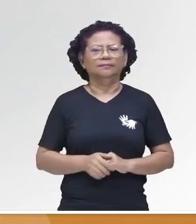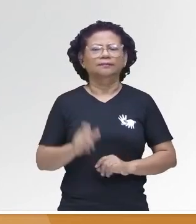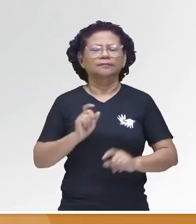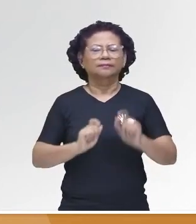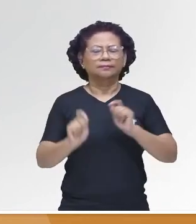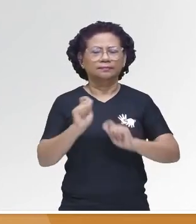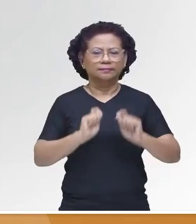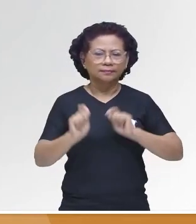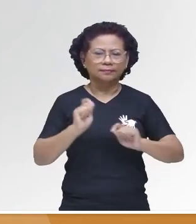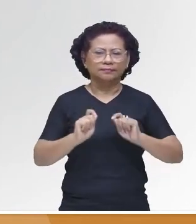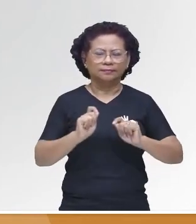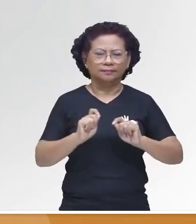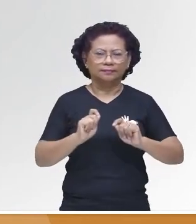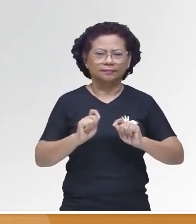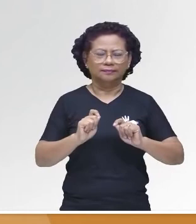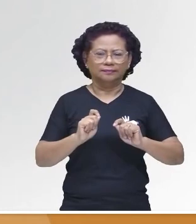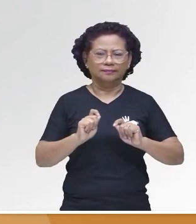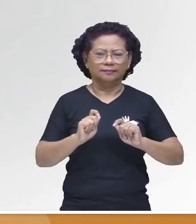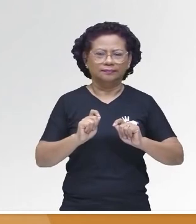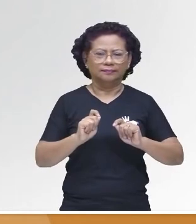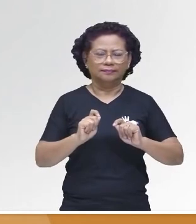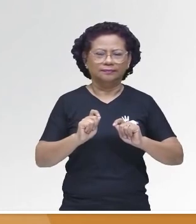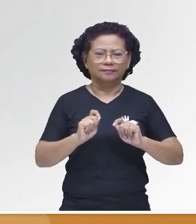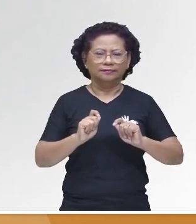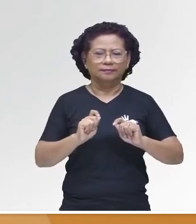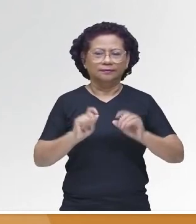a participação dos negros